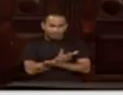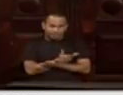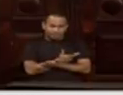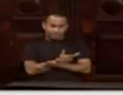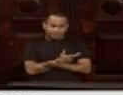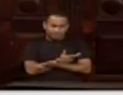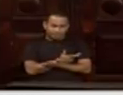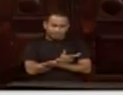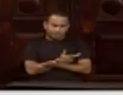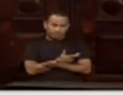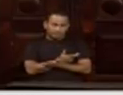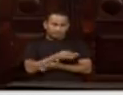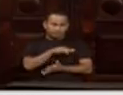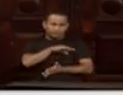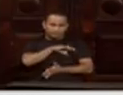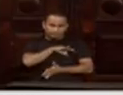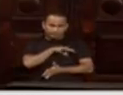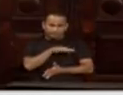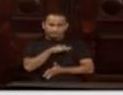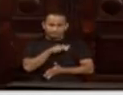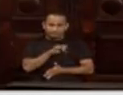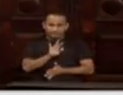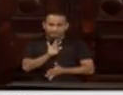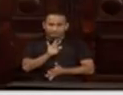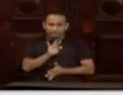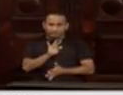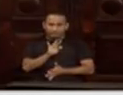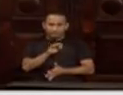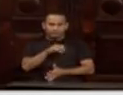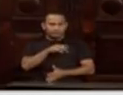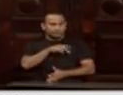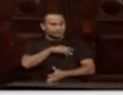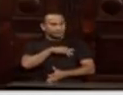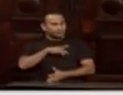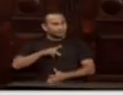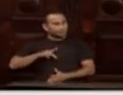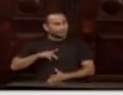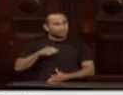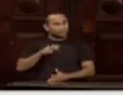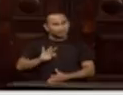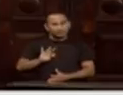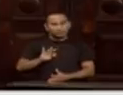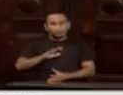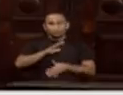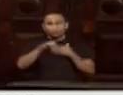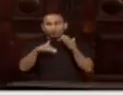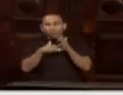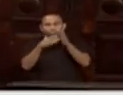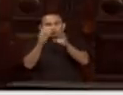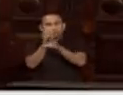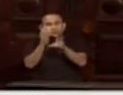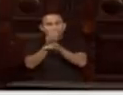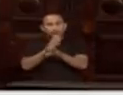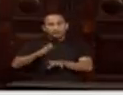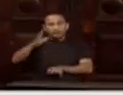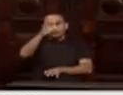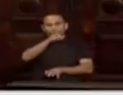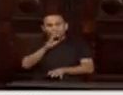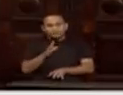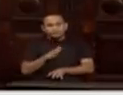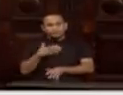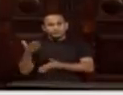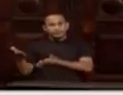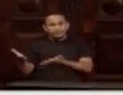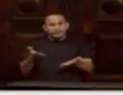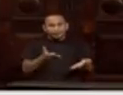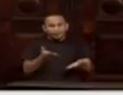com a polícia federal o ministério público a notícia em todos os veículos de comunicação do brasil e aqui a gente vem votar